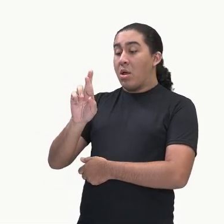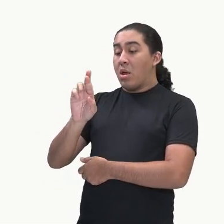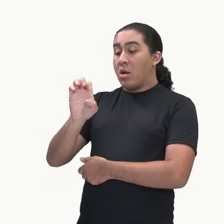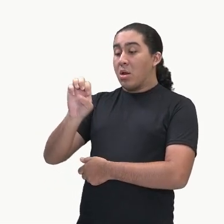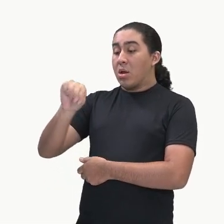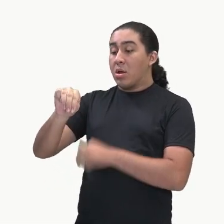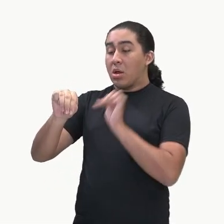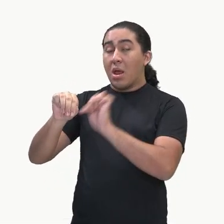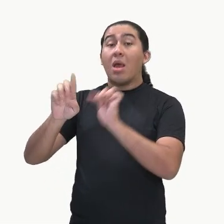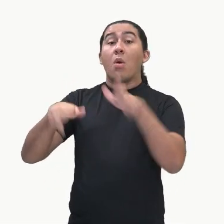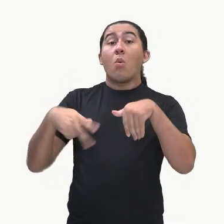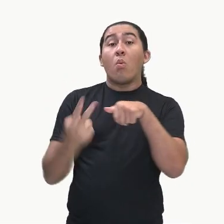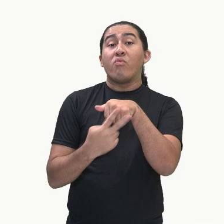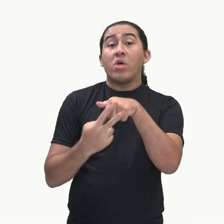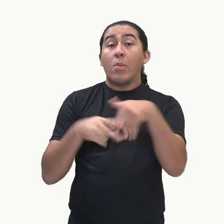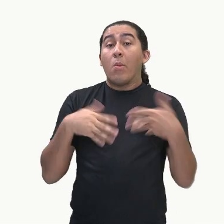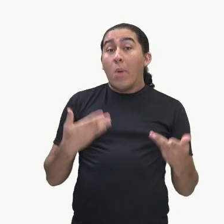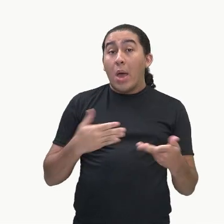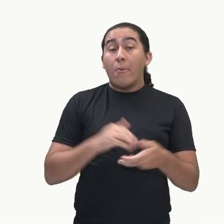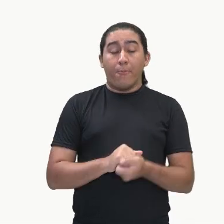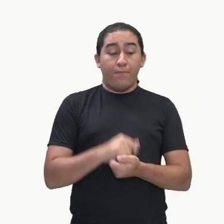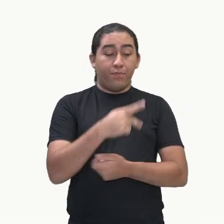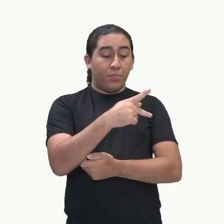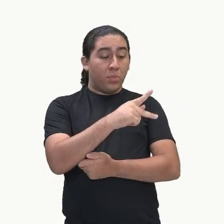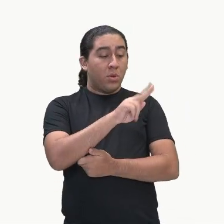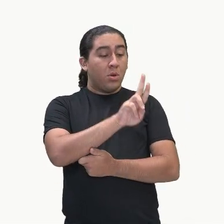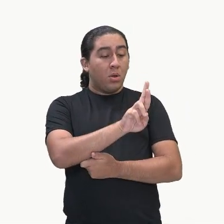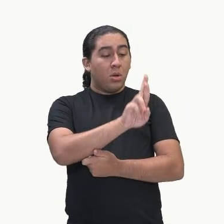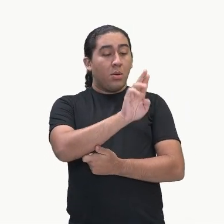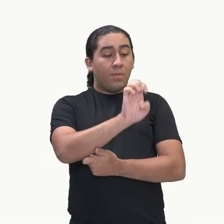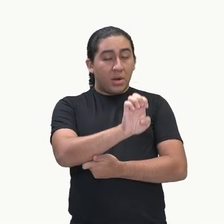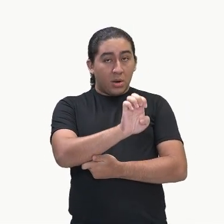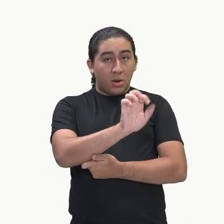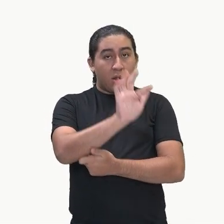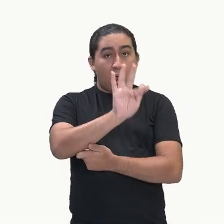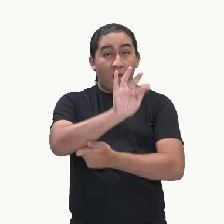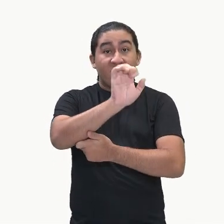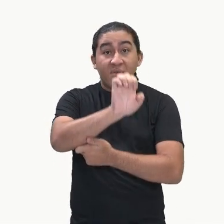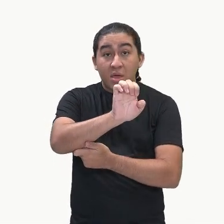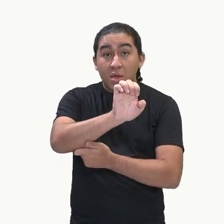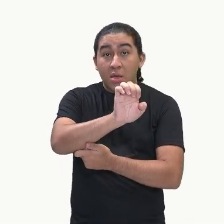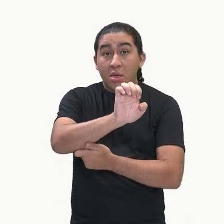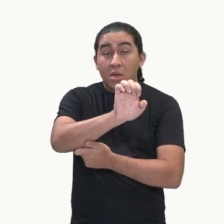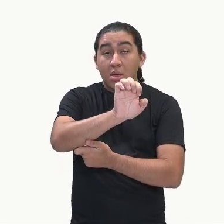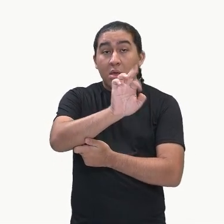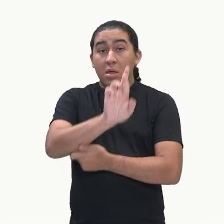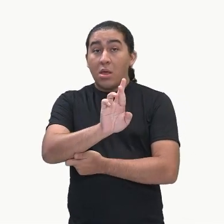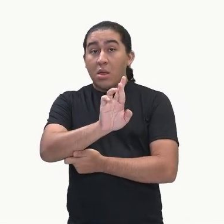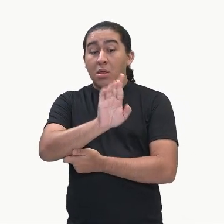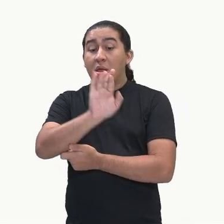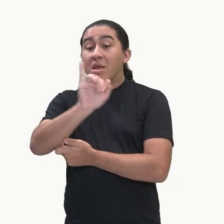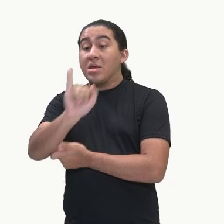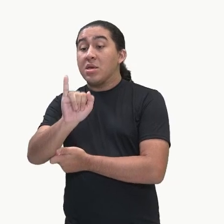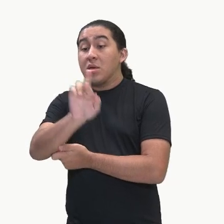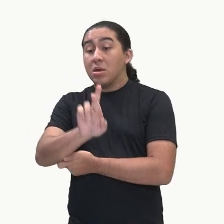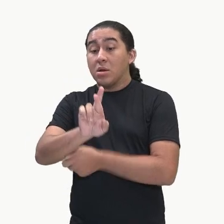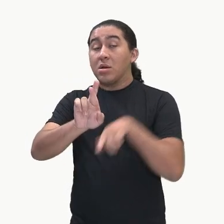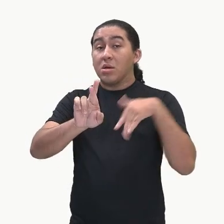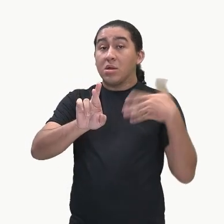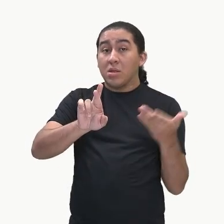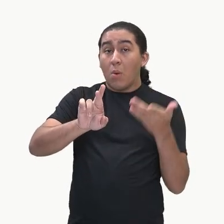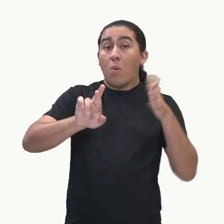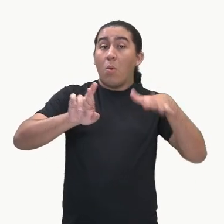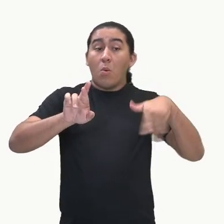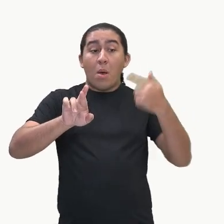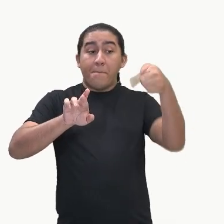preferir. Então, a gente coloca, né, o verbo sem ser na conjugação, né?